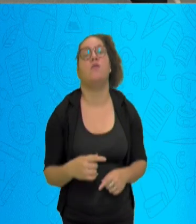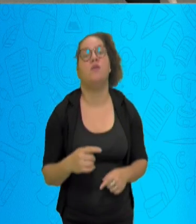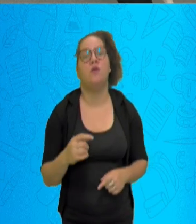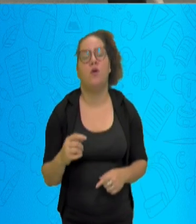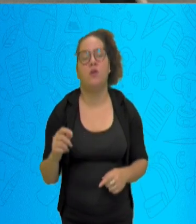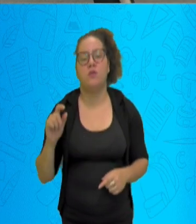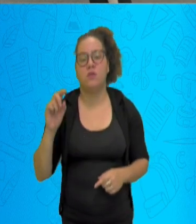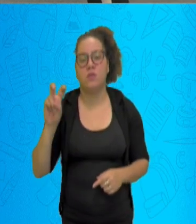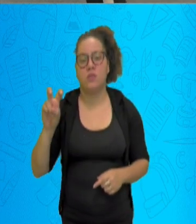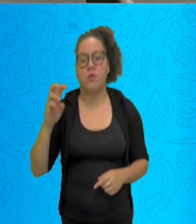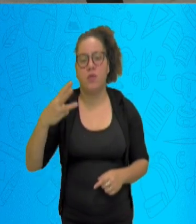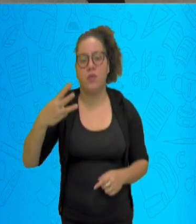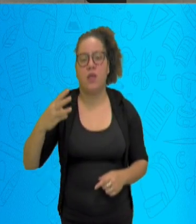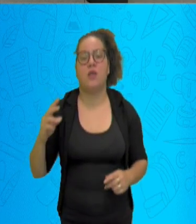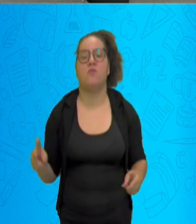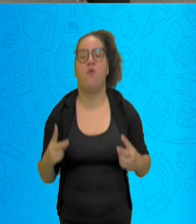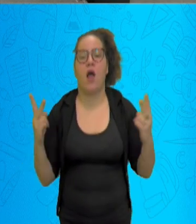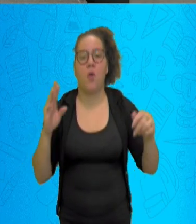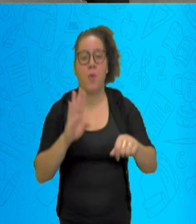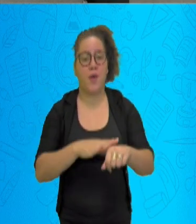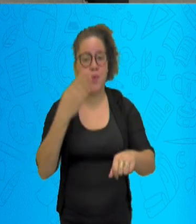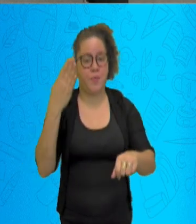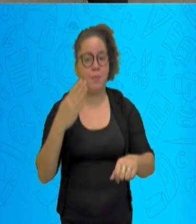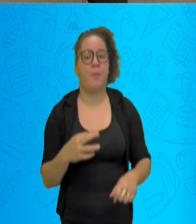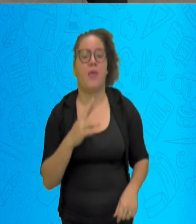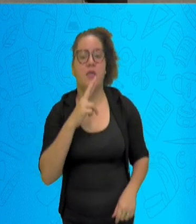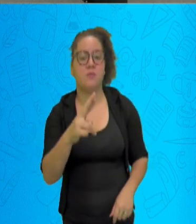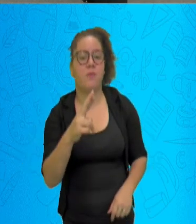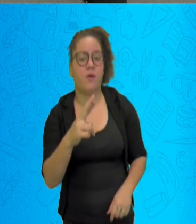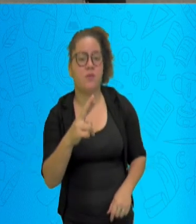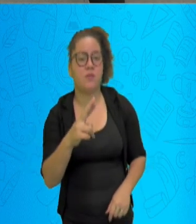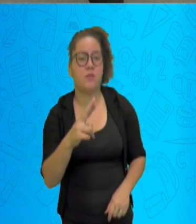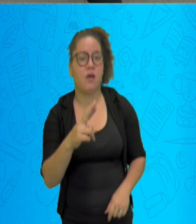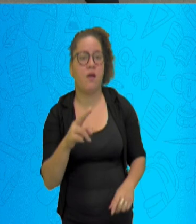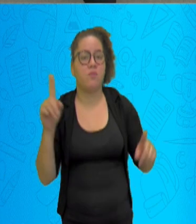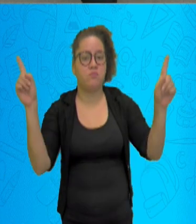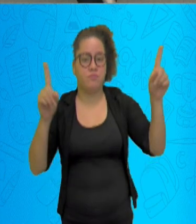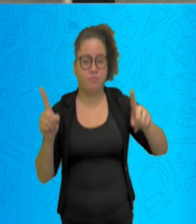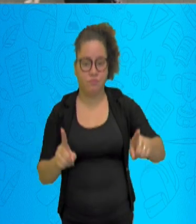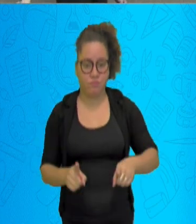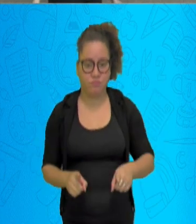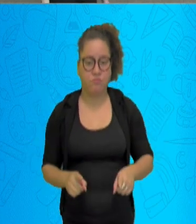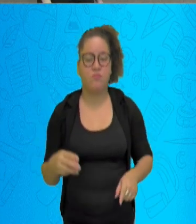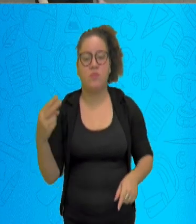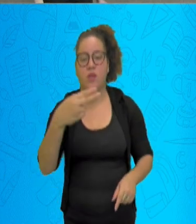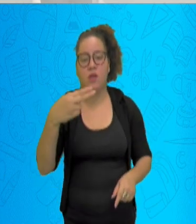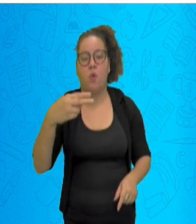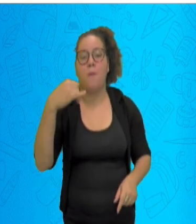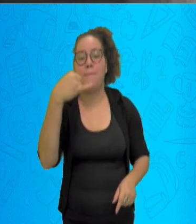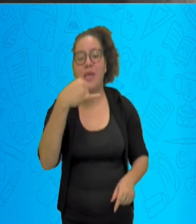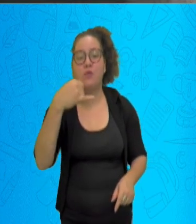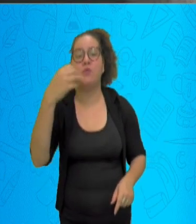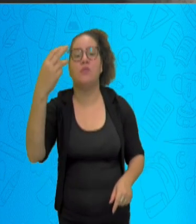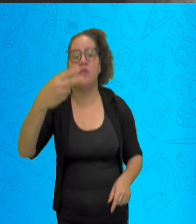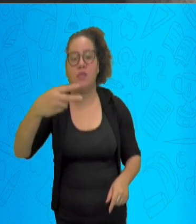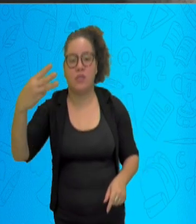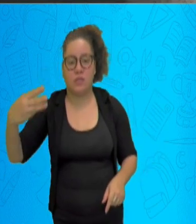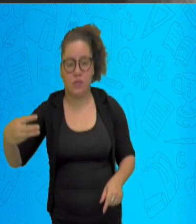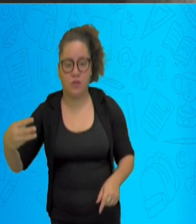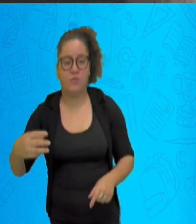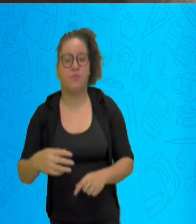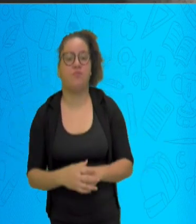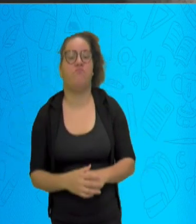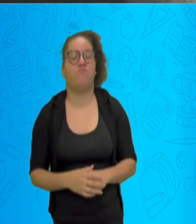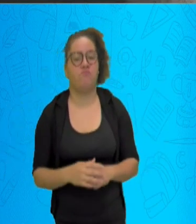53. Então, esse resultado aqui dessa expressão numérica é igual a menos 33.